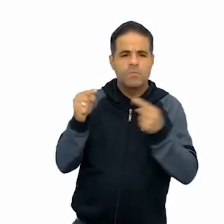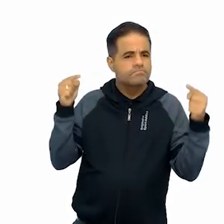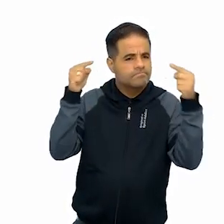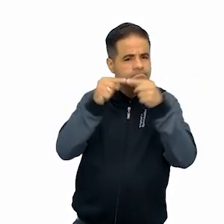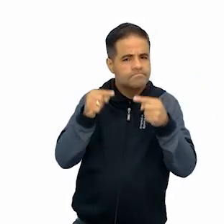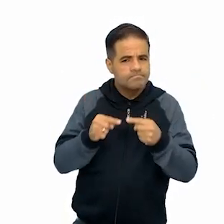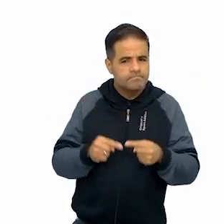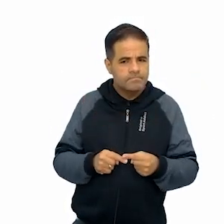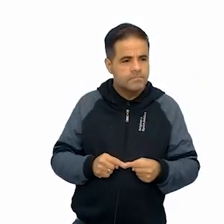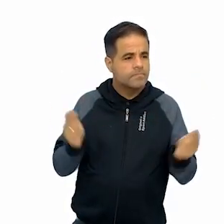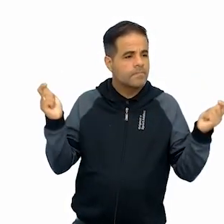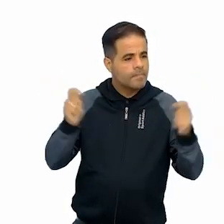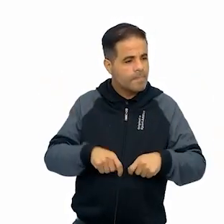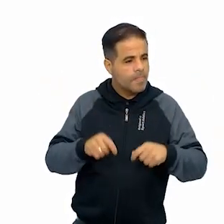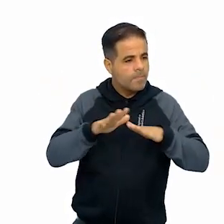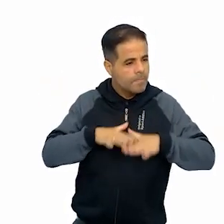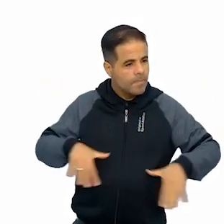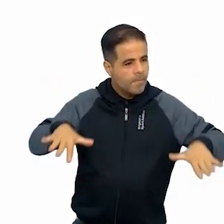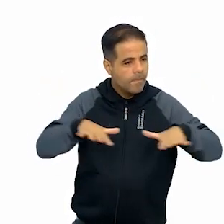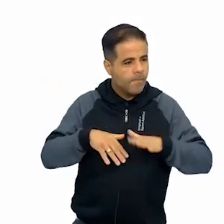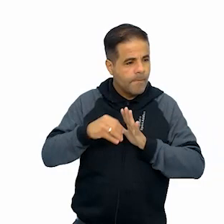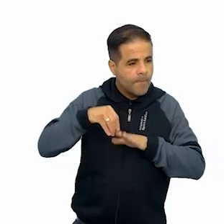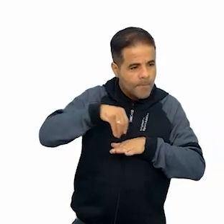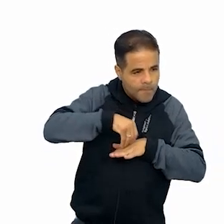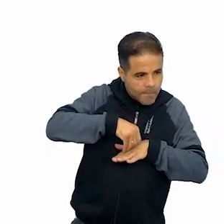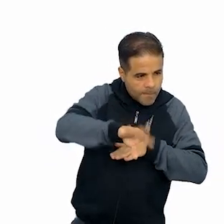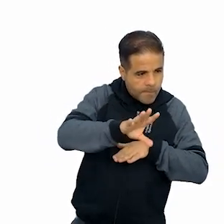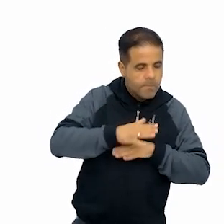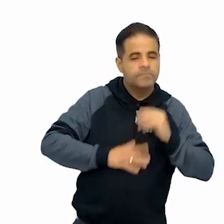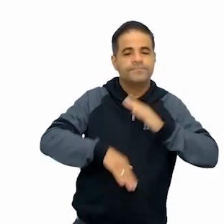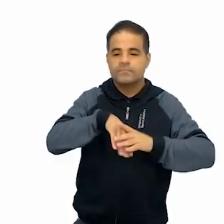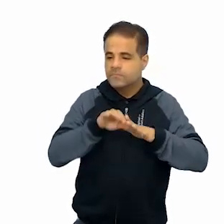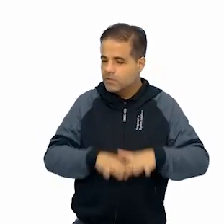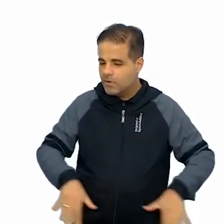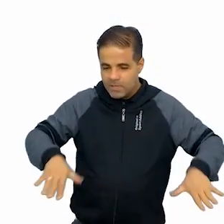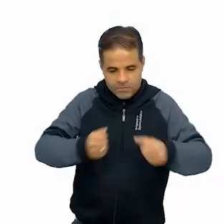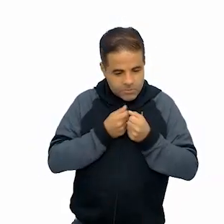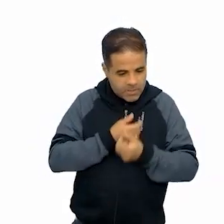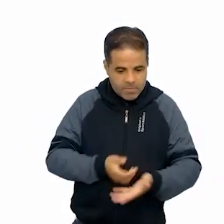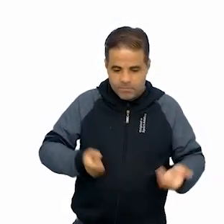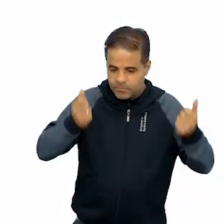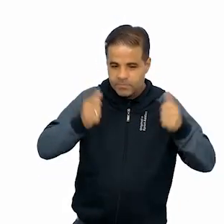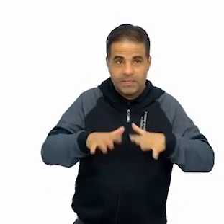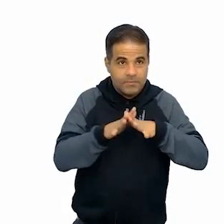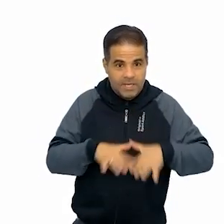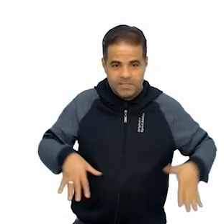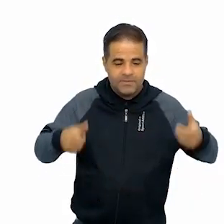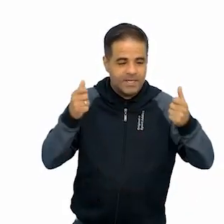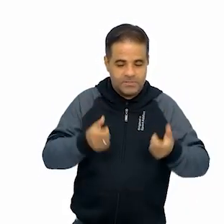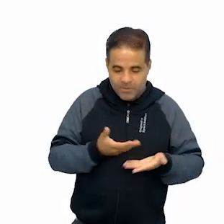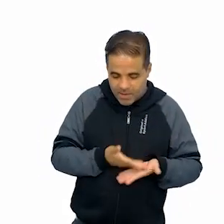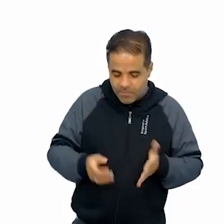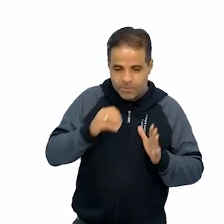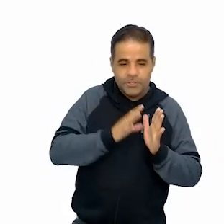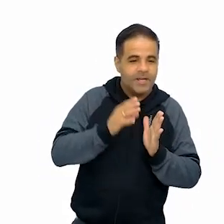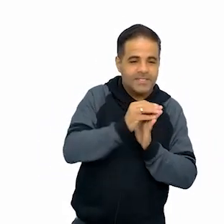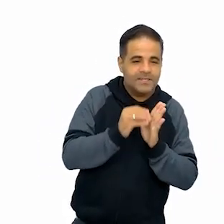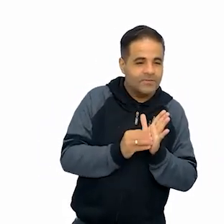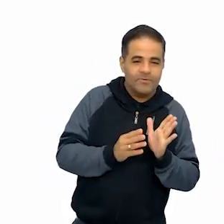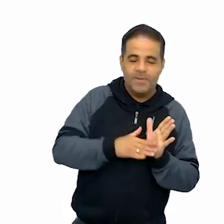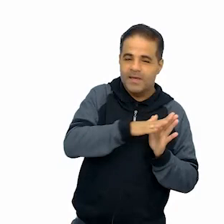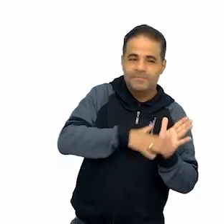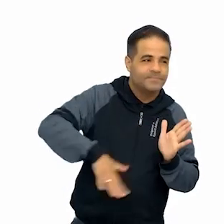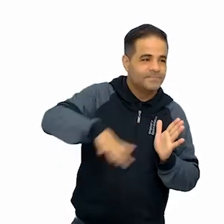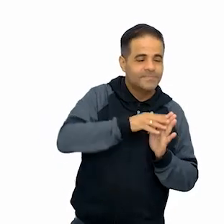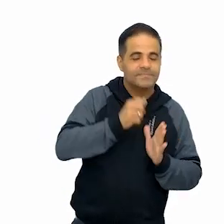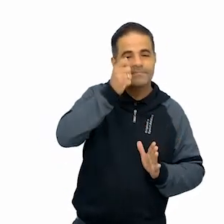buscam e passem um traço abaixo, né? Ou circulem no texto, certo? Então, vamos continuar com a